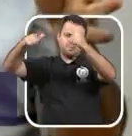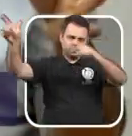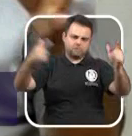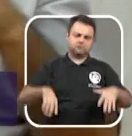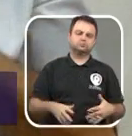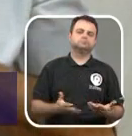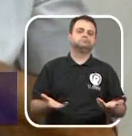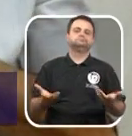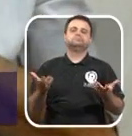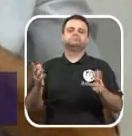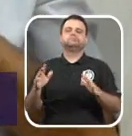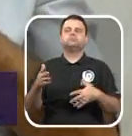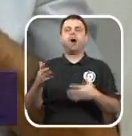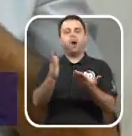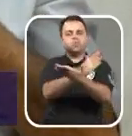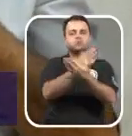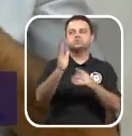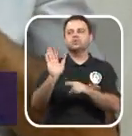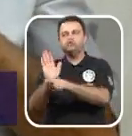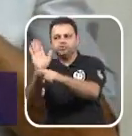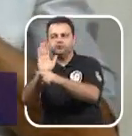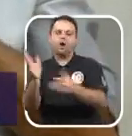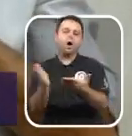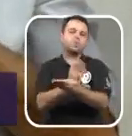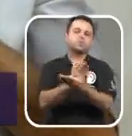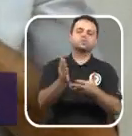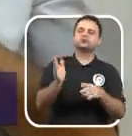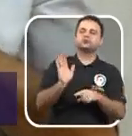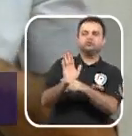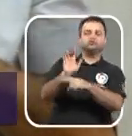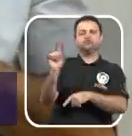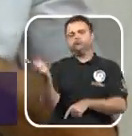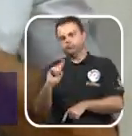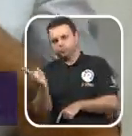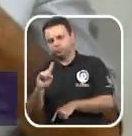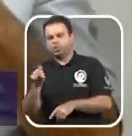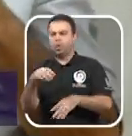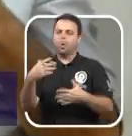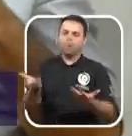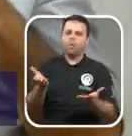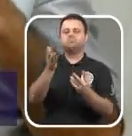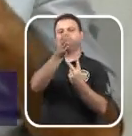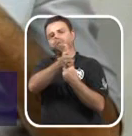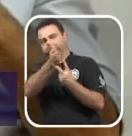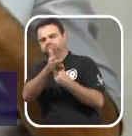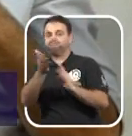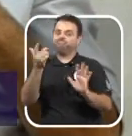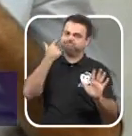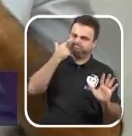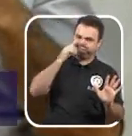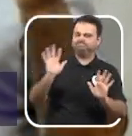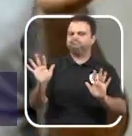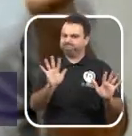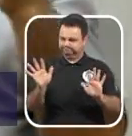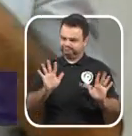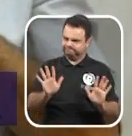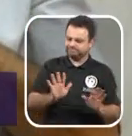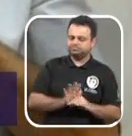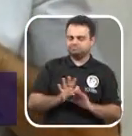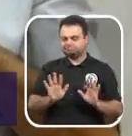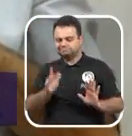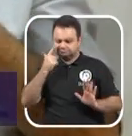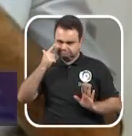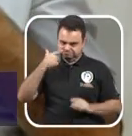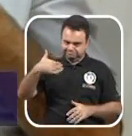esquerda, de centro-esquerda, pelo estado de São Paulo. Nós estamos muito otimistas. Há 4 anos, né, há 3